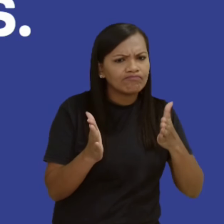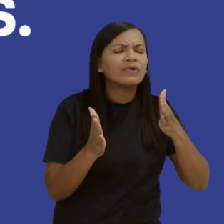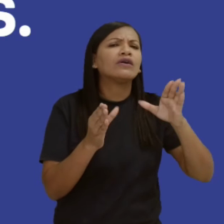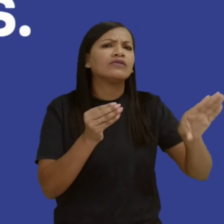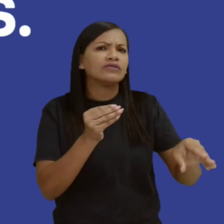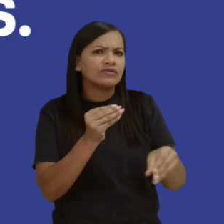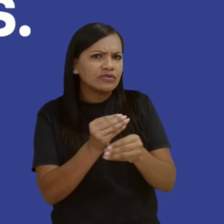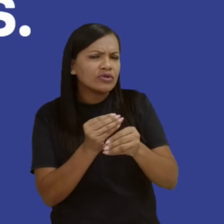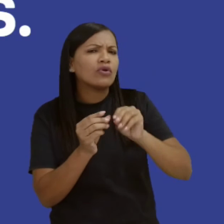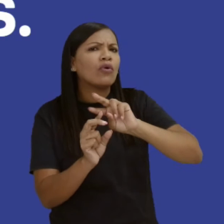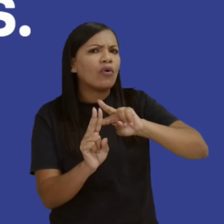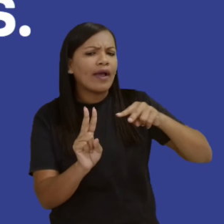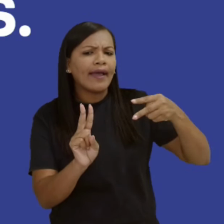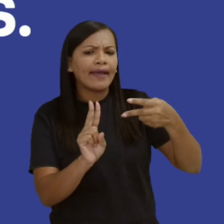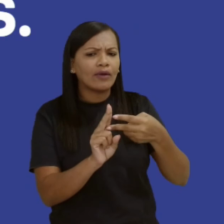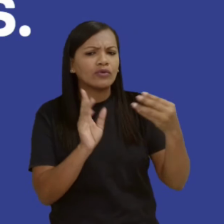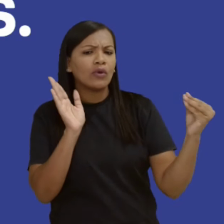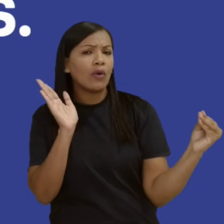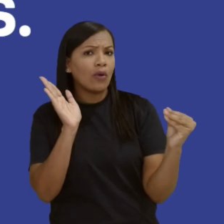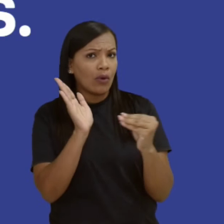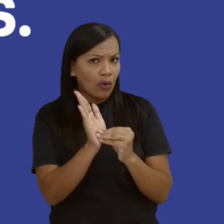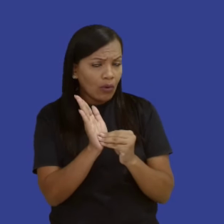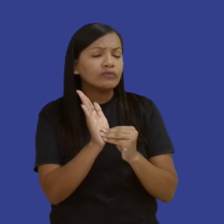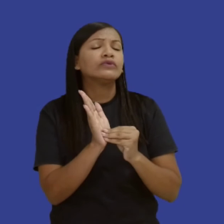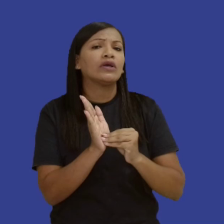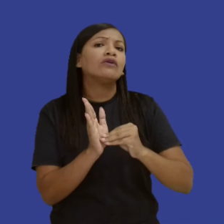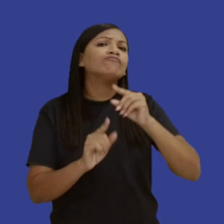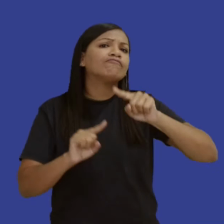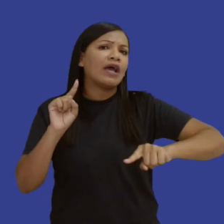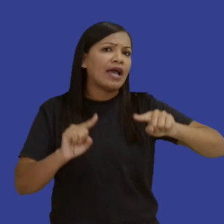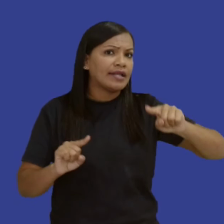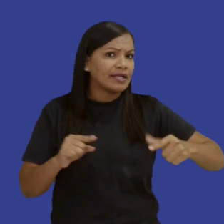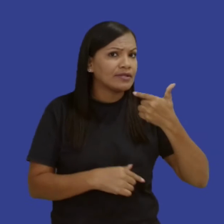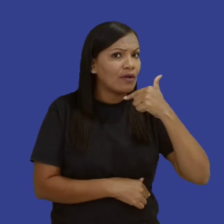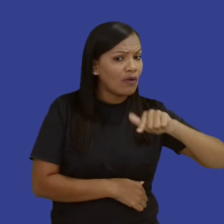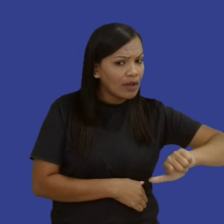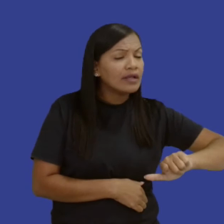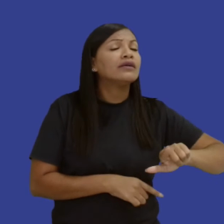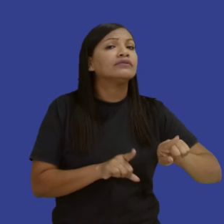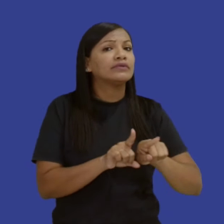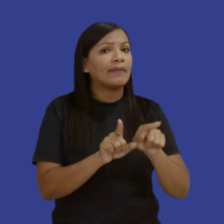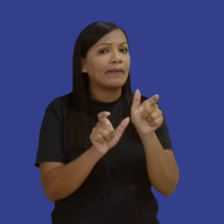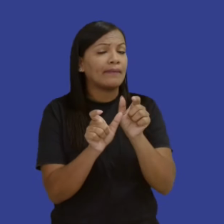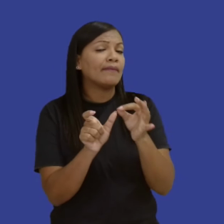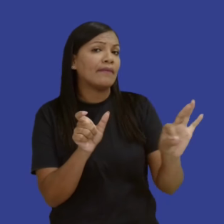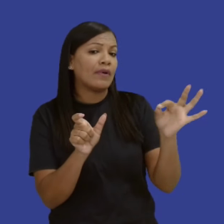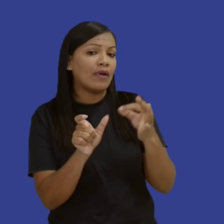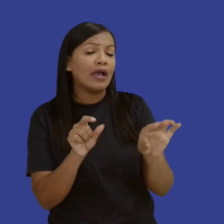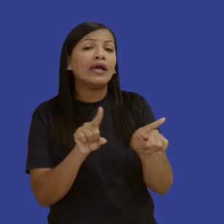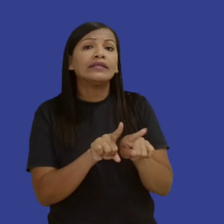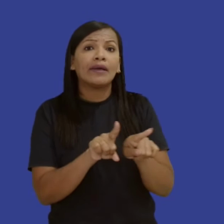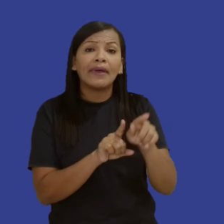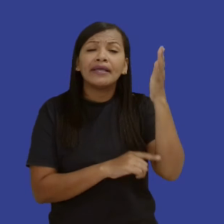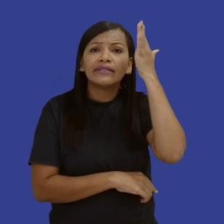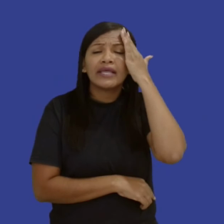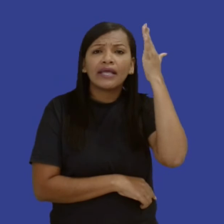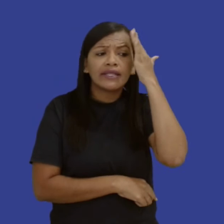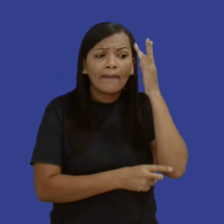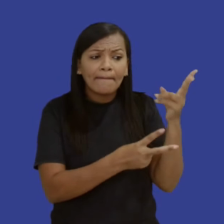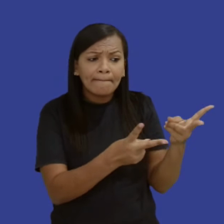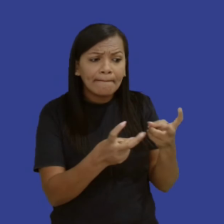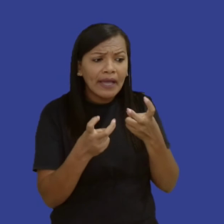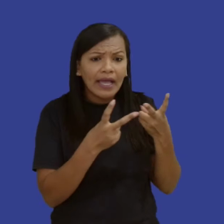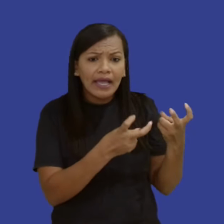de recursos estilísticos e morfossintáticos. Depois, a gente vai entender um pouquinho sobre como